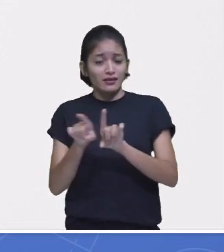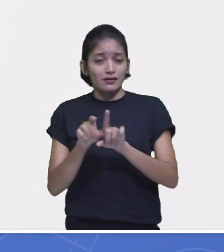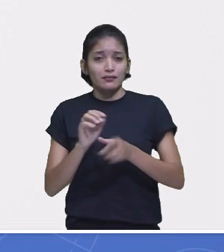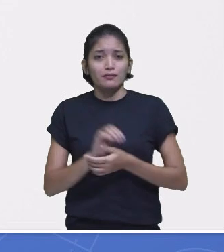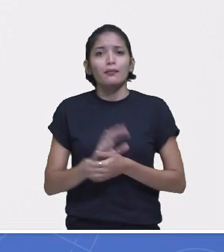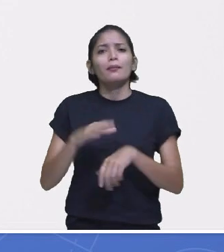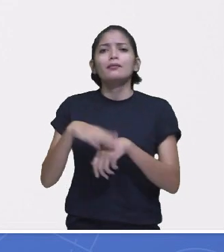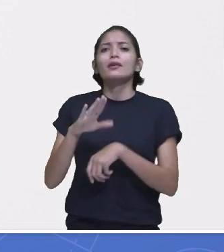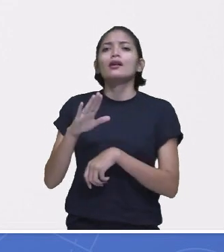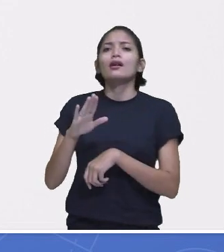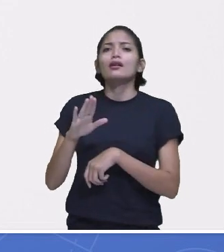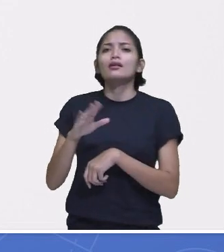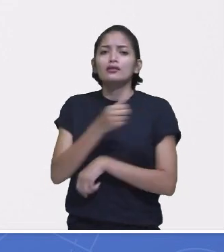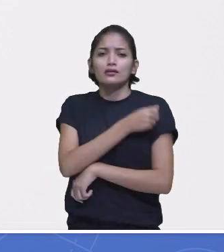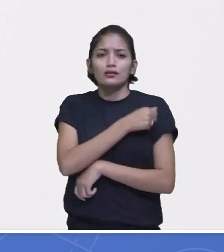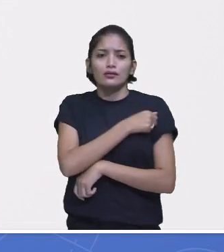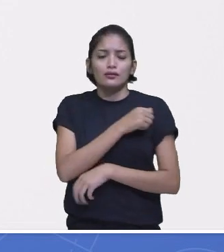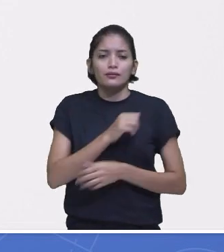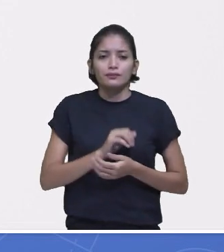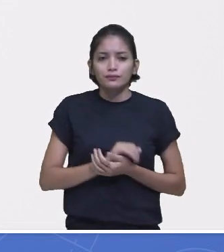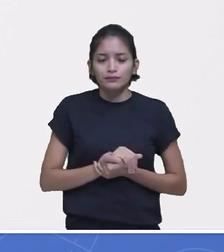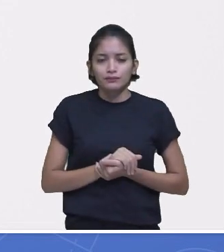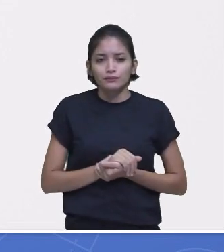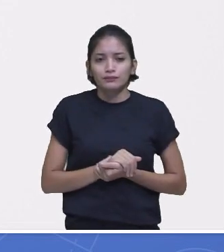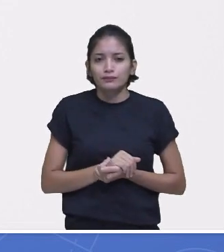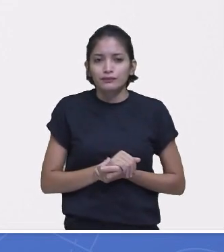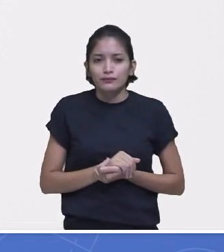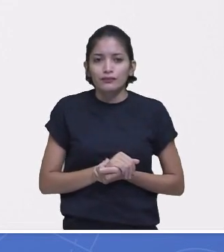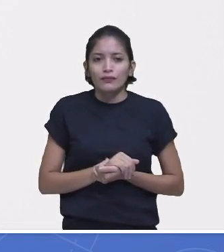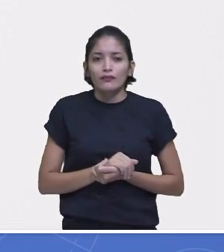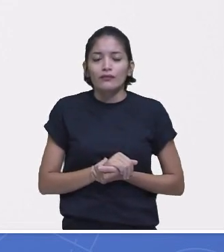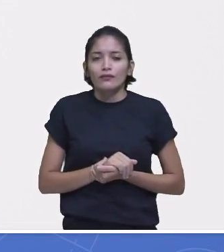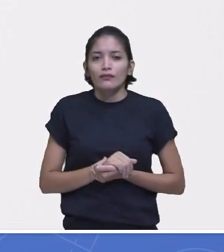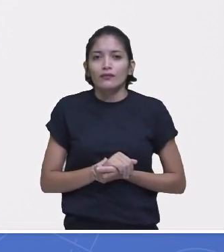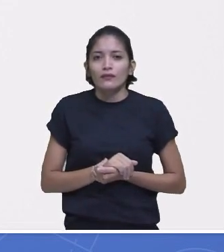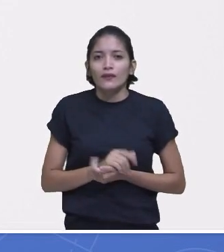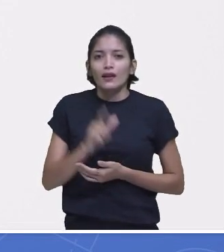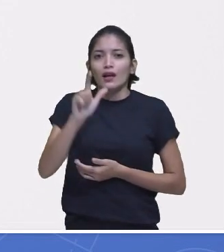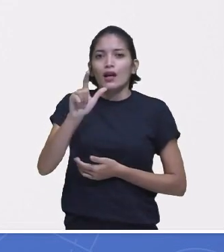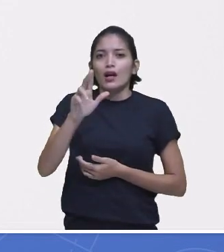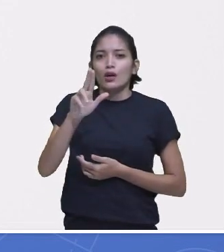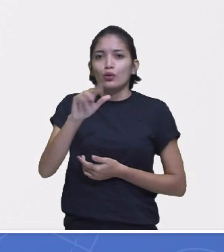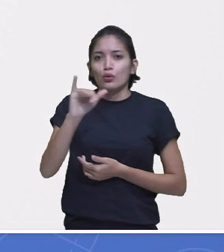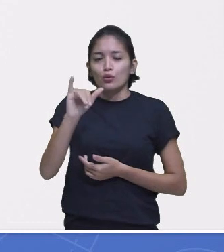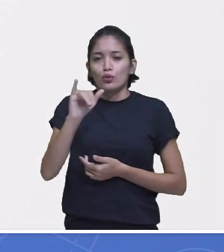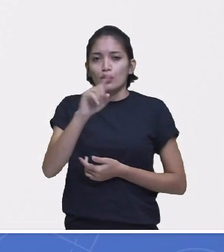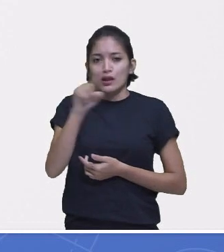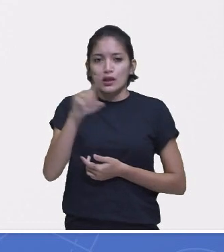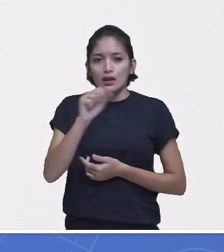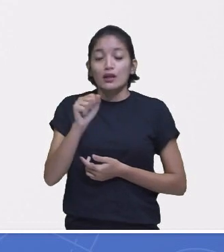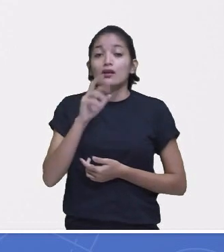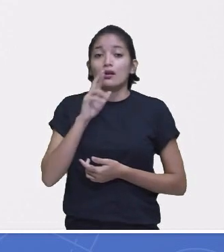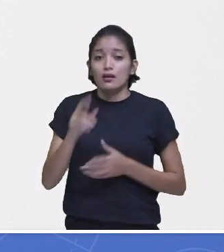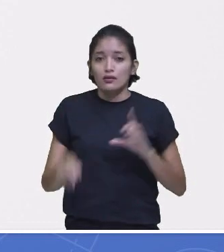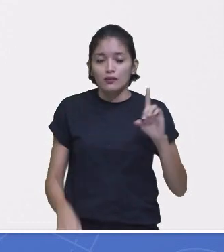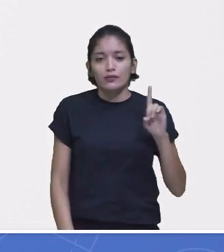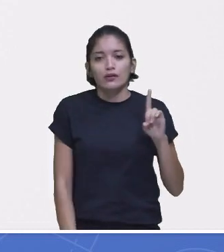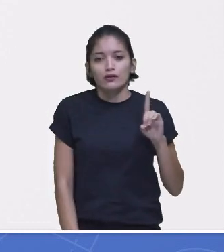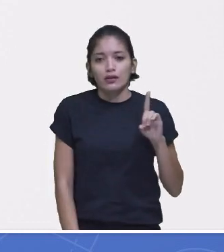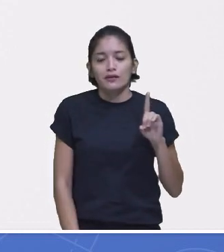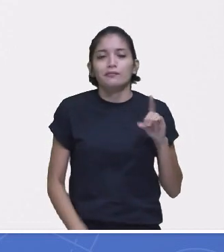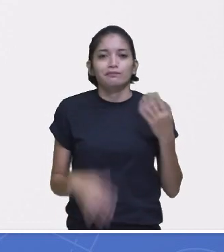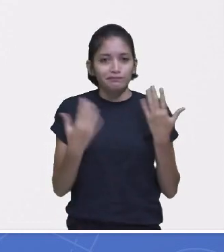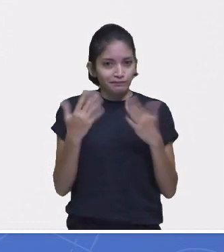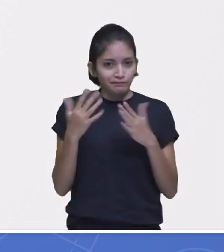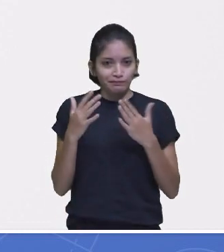mais alguém? O Brendo aí, alternativa D. Opa, aqui a Luísa, alternativa D também,